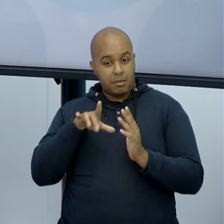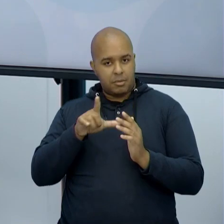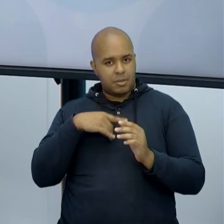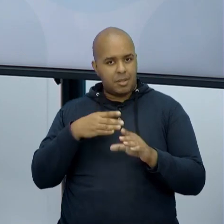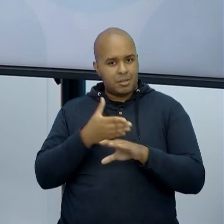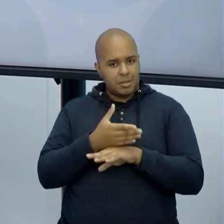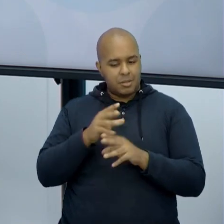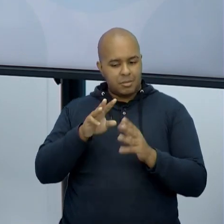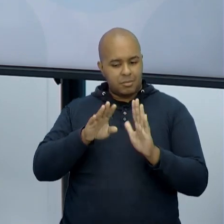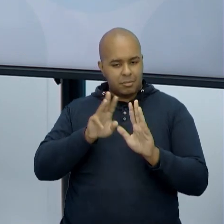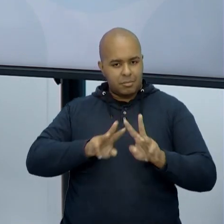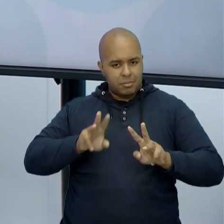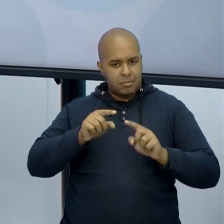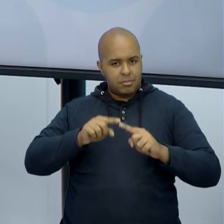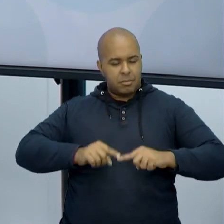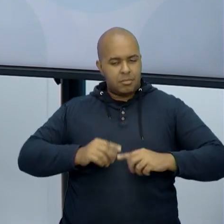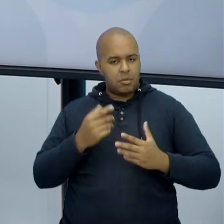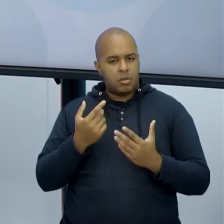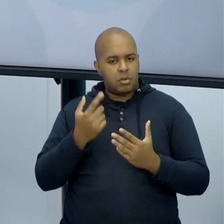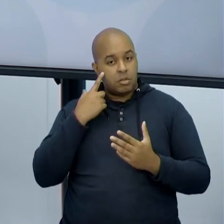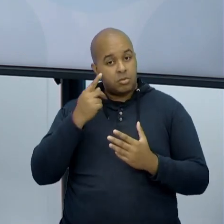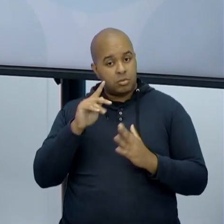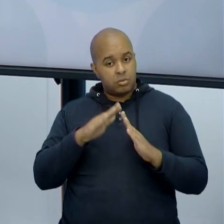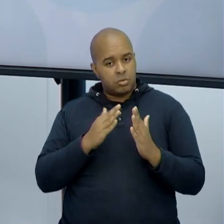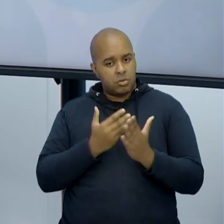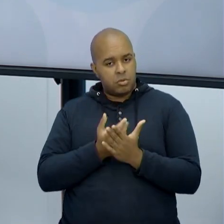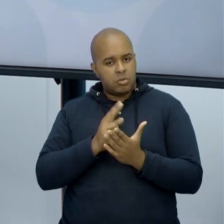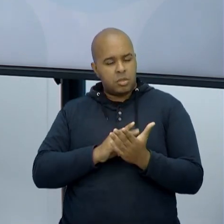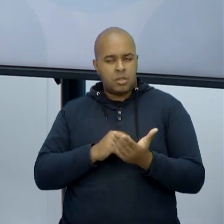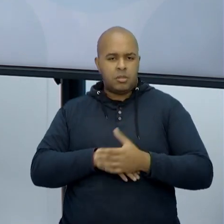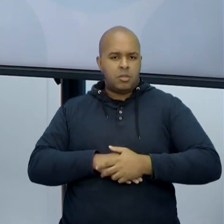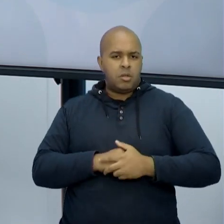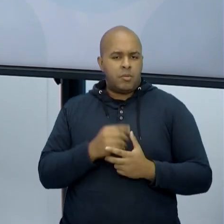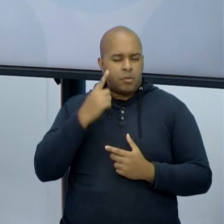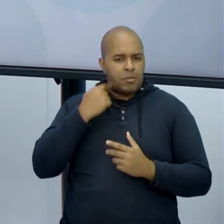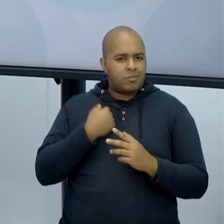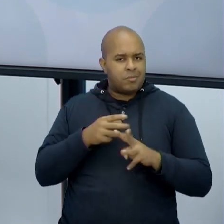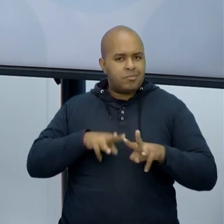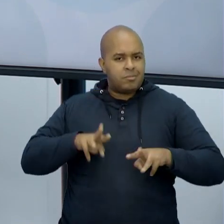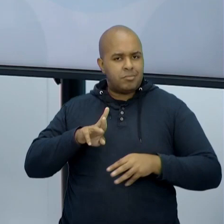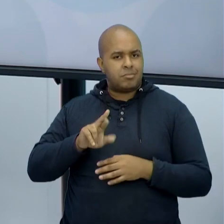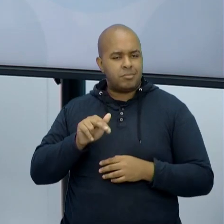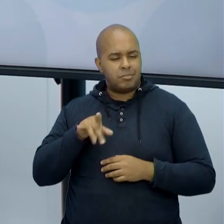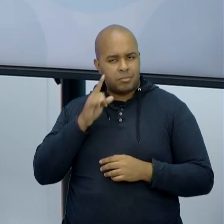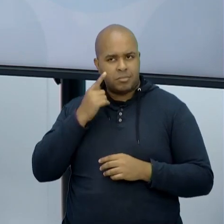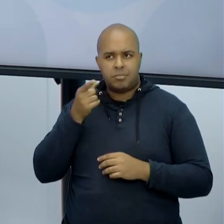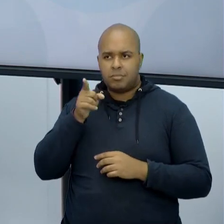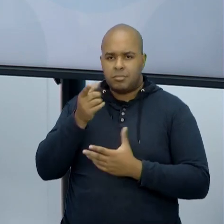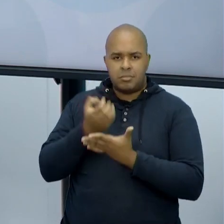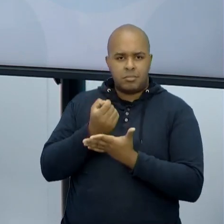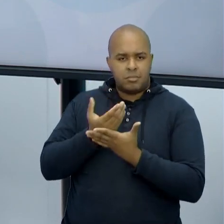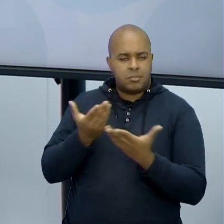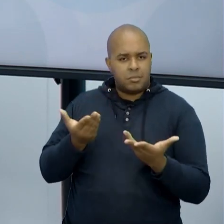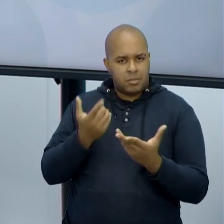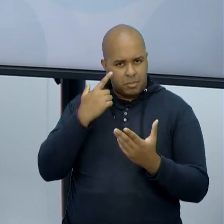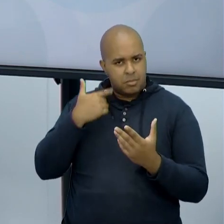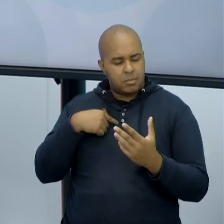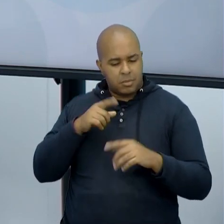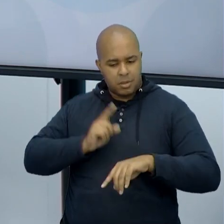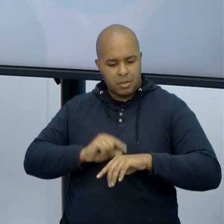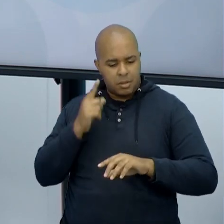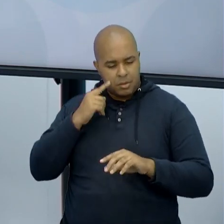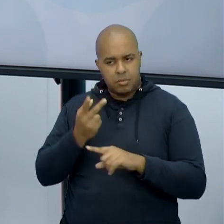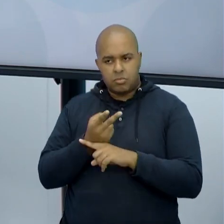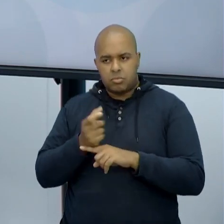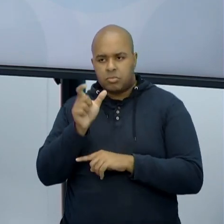acesso a esse material na sua escola através do repositório. Você pode entrar lá, entra na aula de hoje, entra nesse momento,